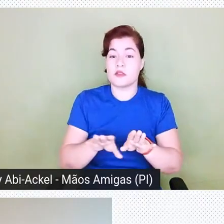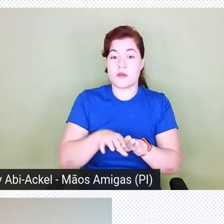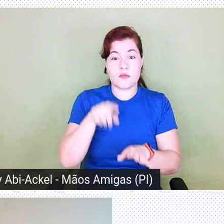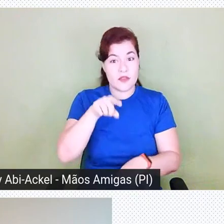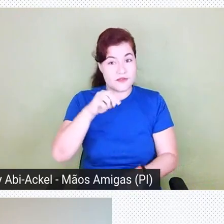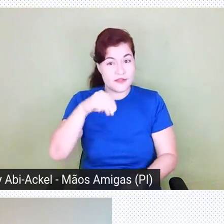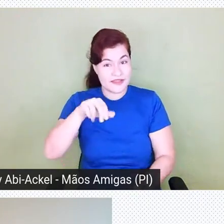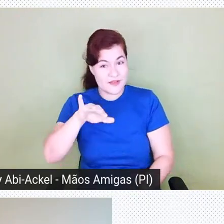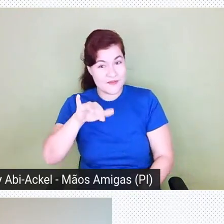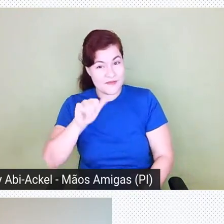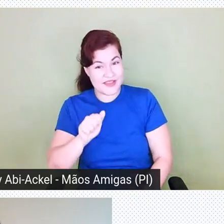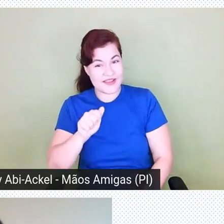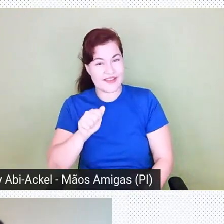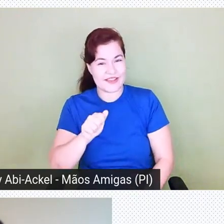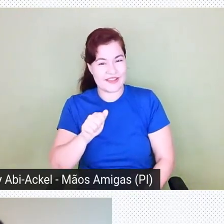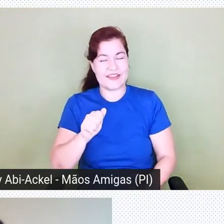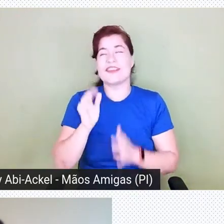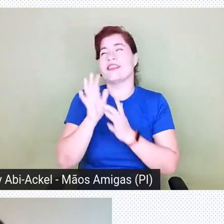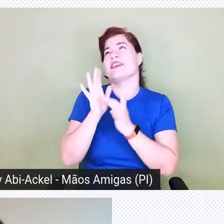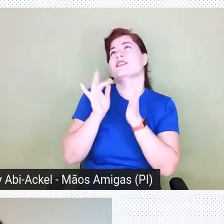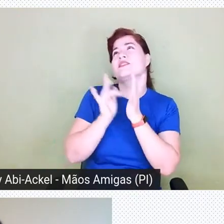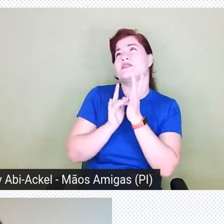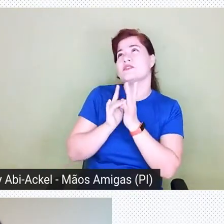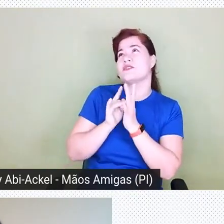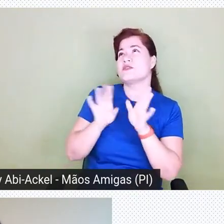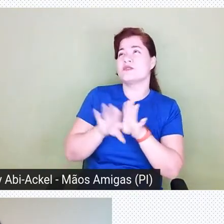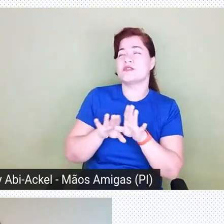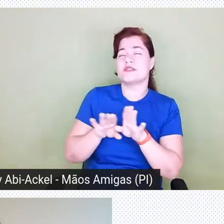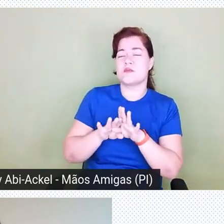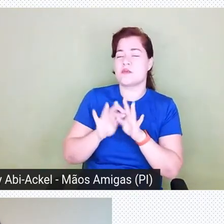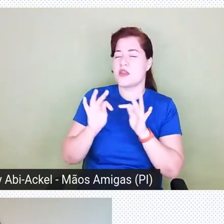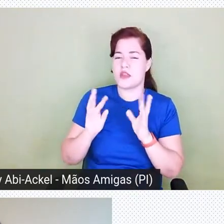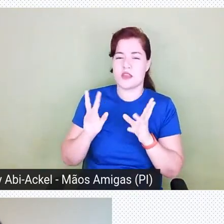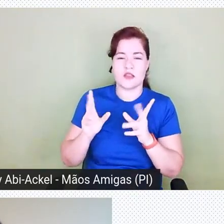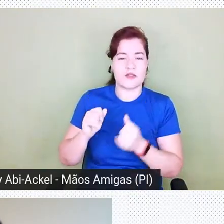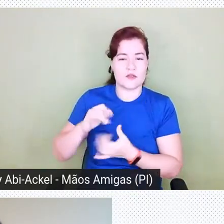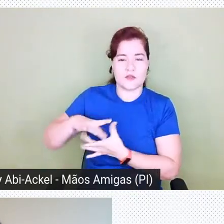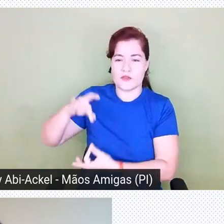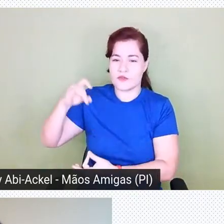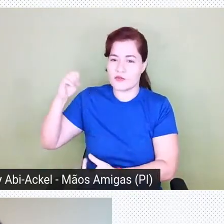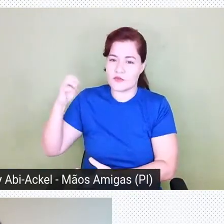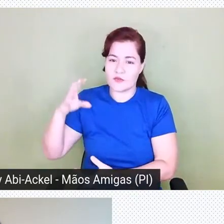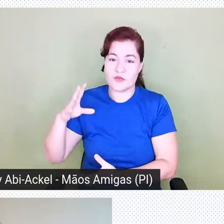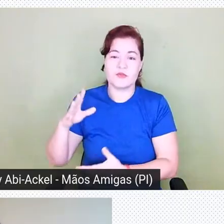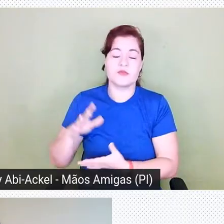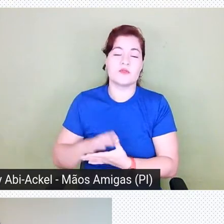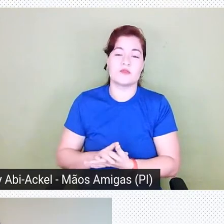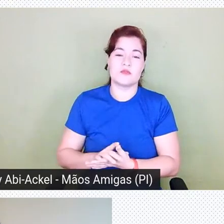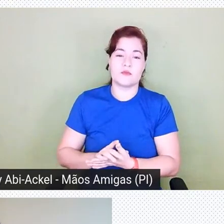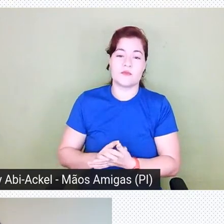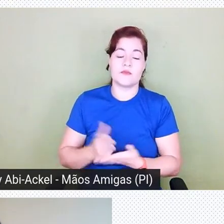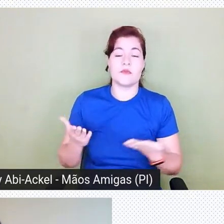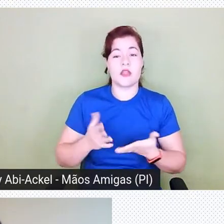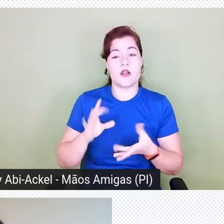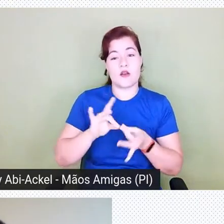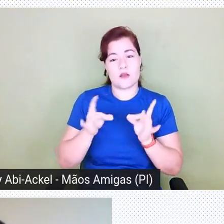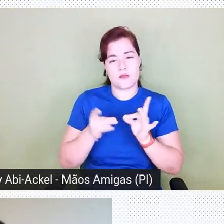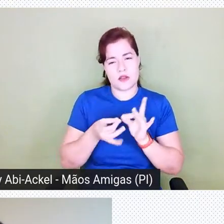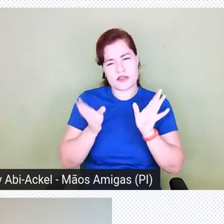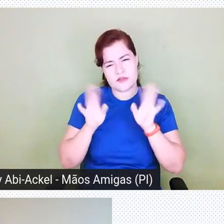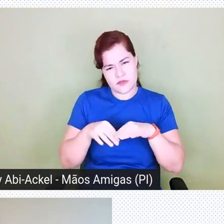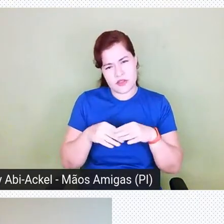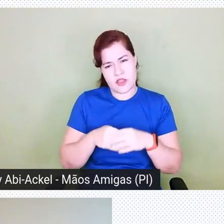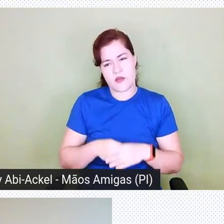Maria, e a Jesus também, a todos os benfeitores. Faça a nossa prece final, minha amiga.